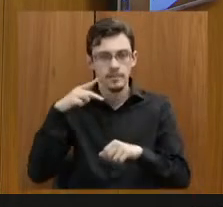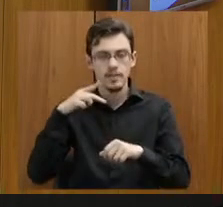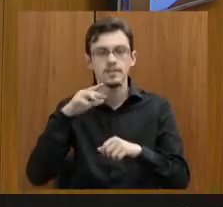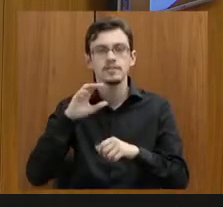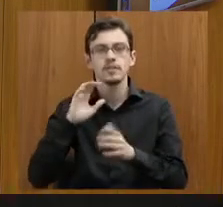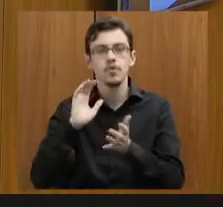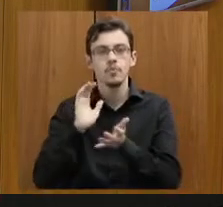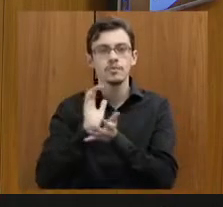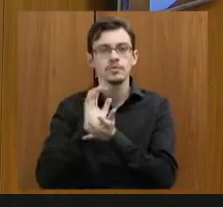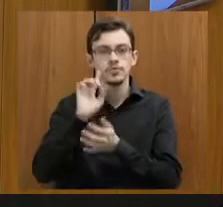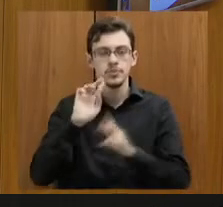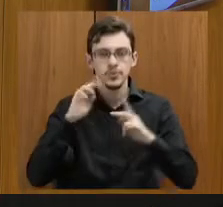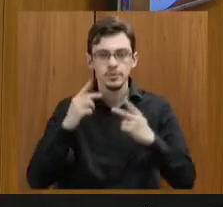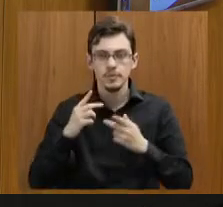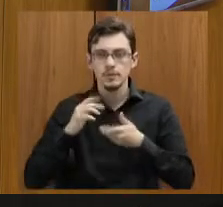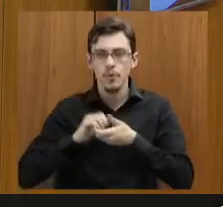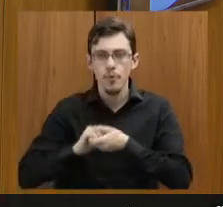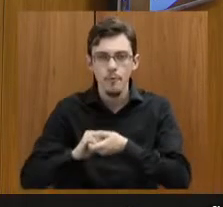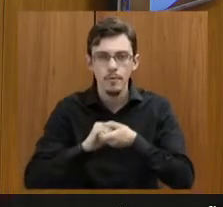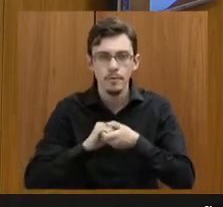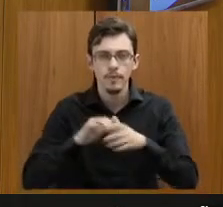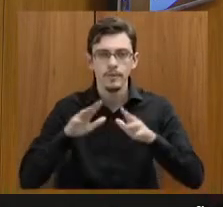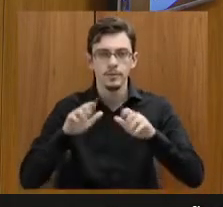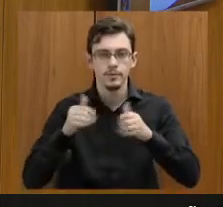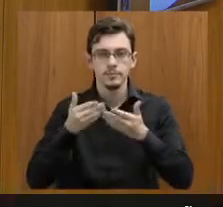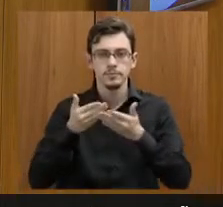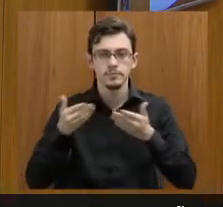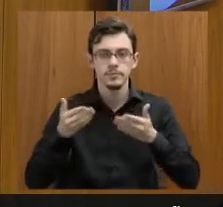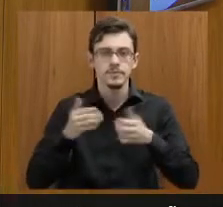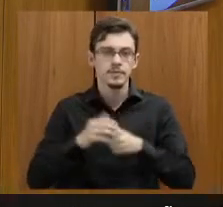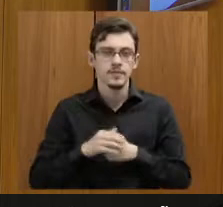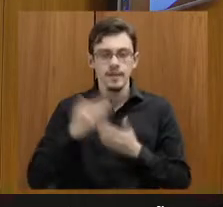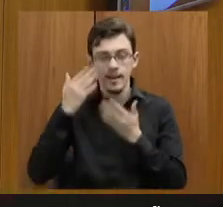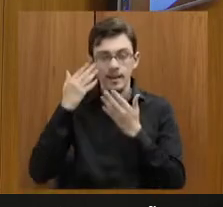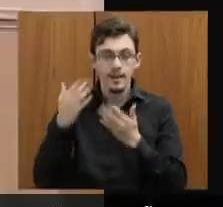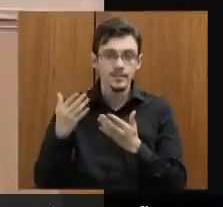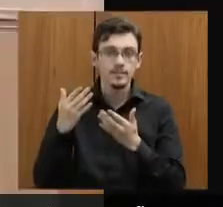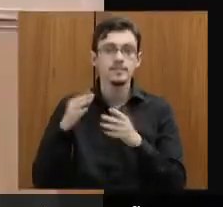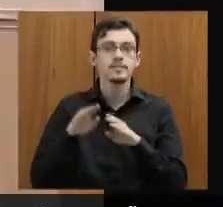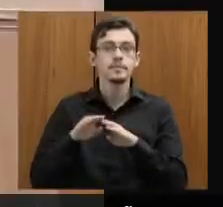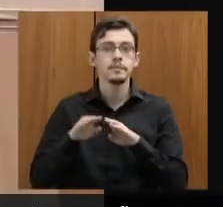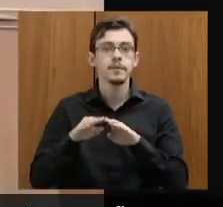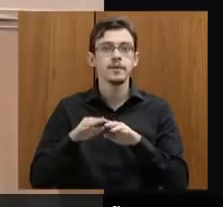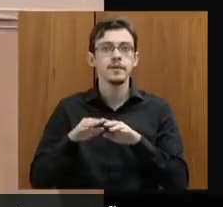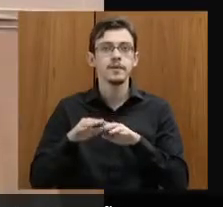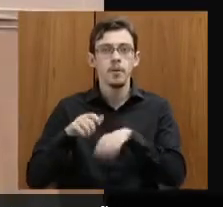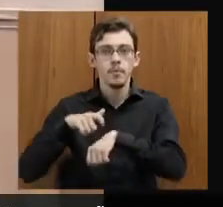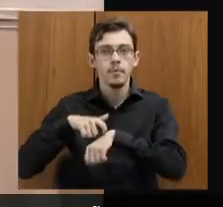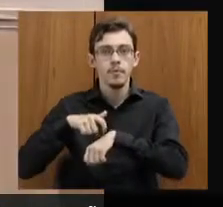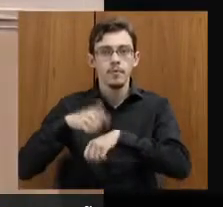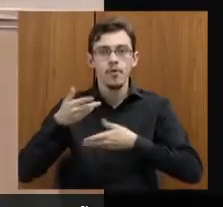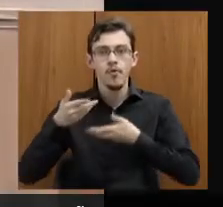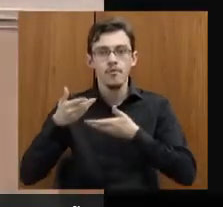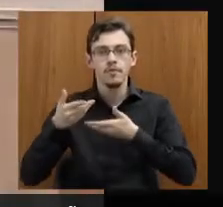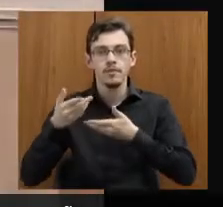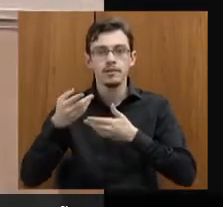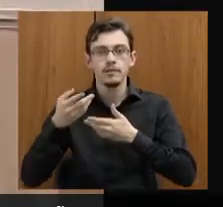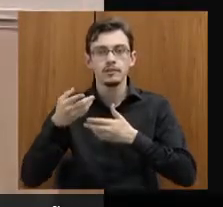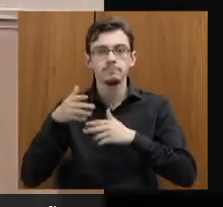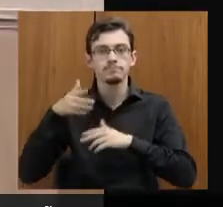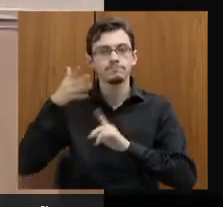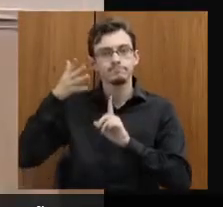e nome de quem o comprimento toda a mesa e agradeço imensamente a oportunidade de estar aqui participando